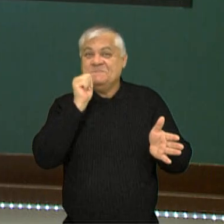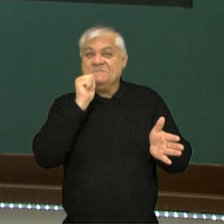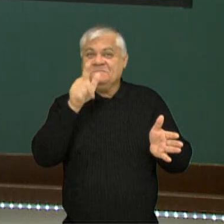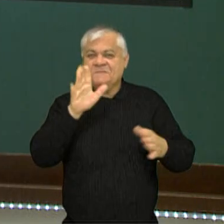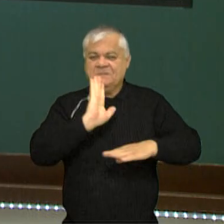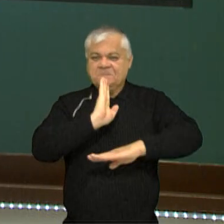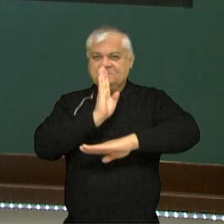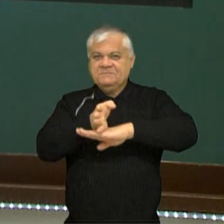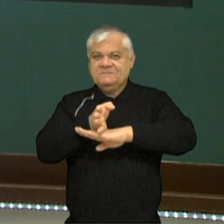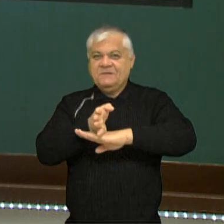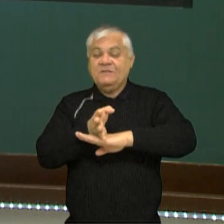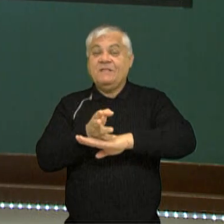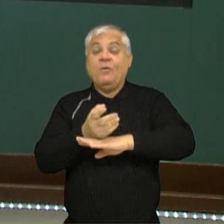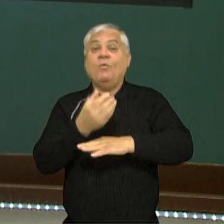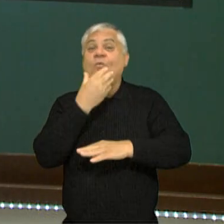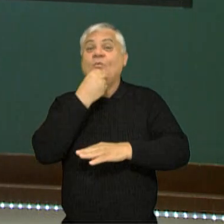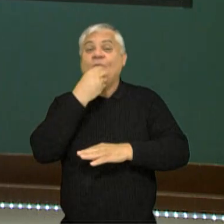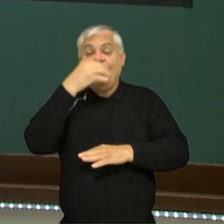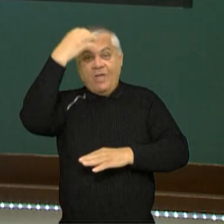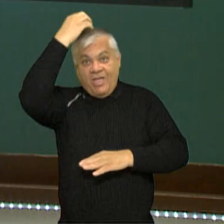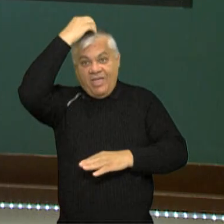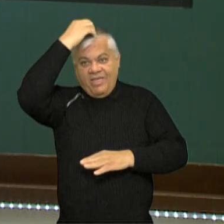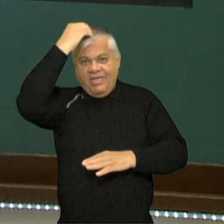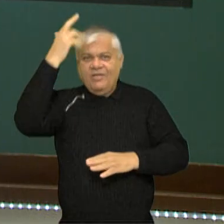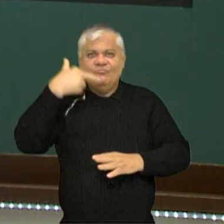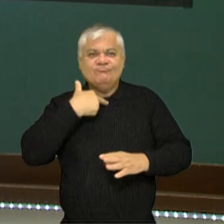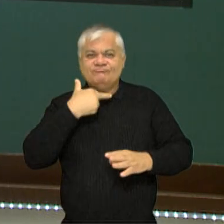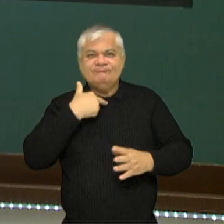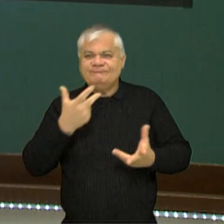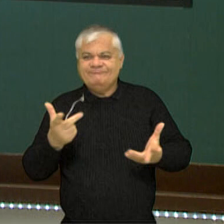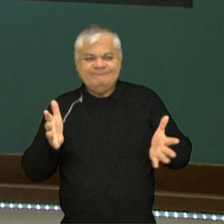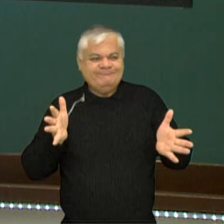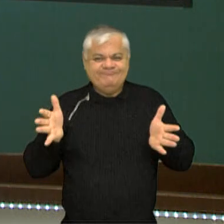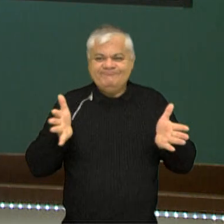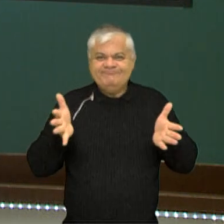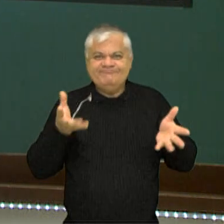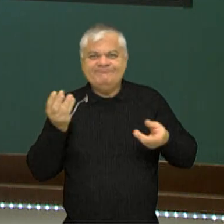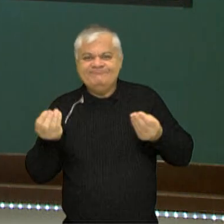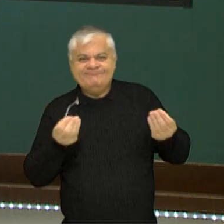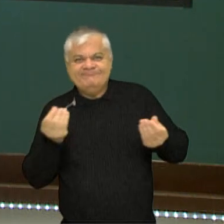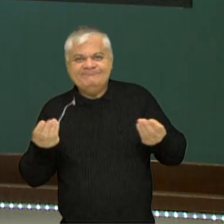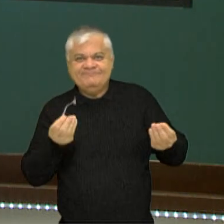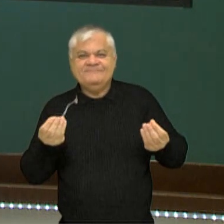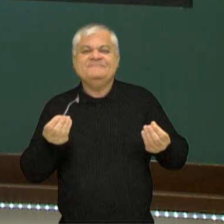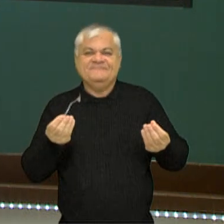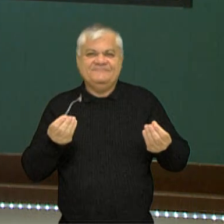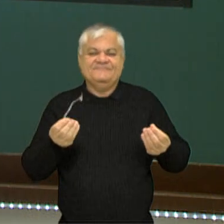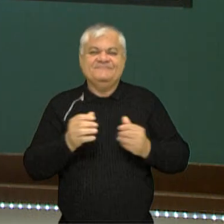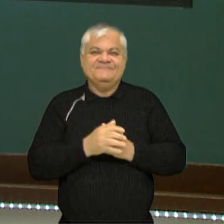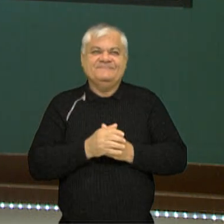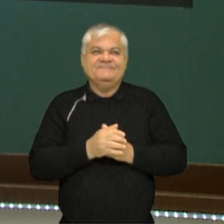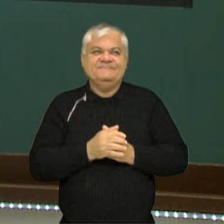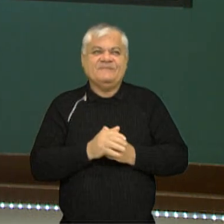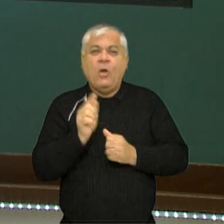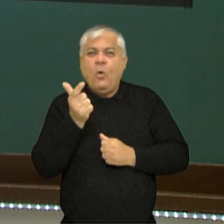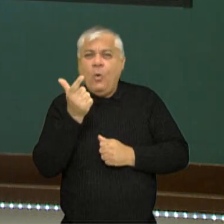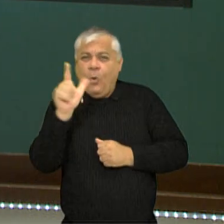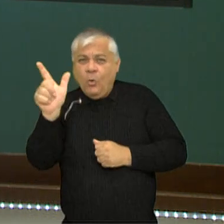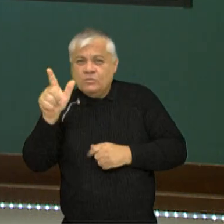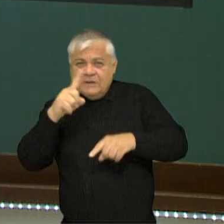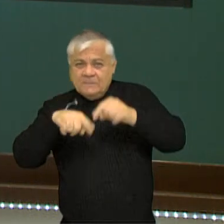se movimentar, ou seja, ele não consegue se movimentar para fora do cheque. Nenhuma outra peça